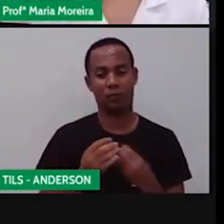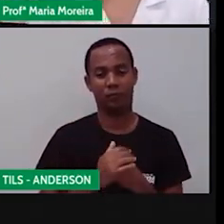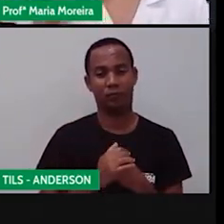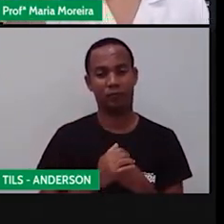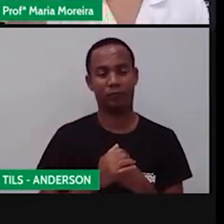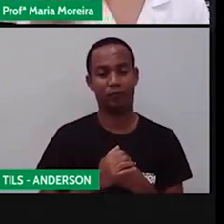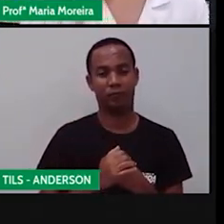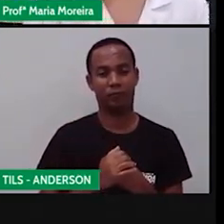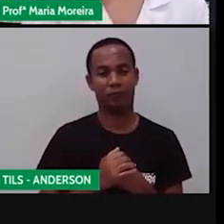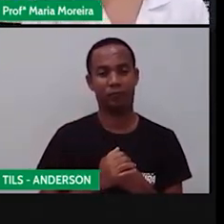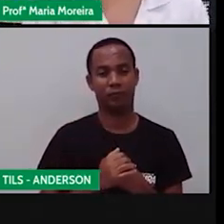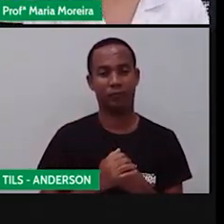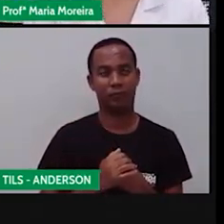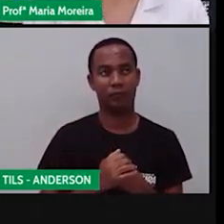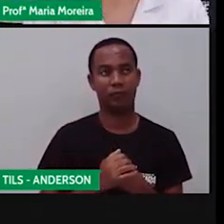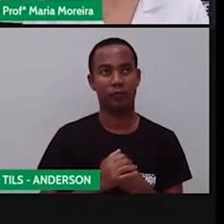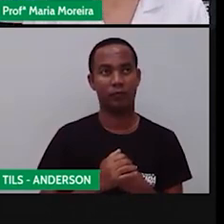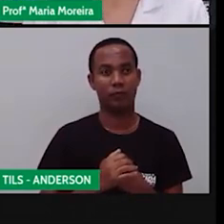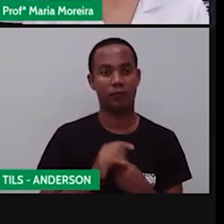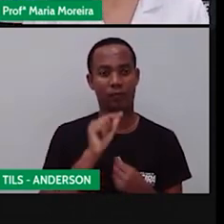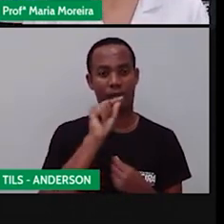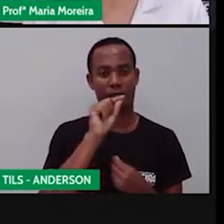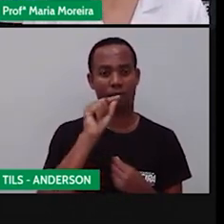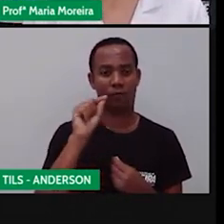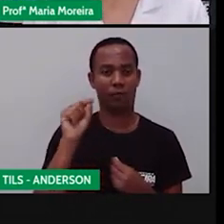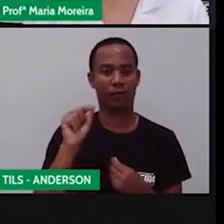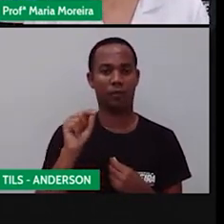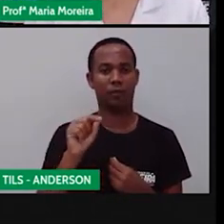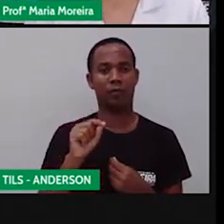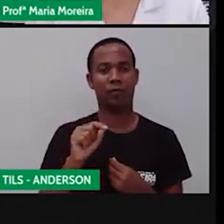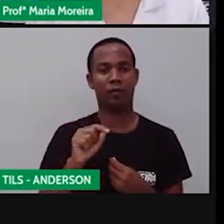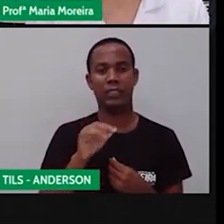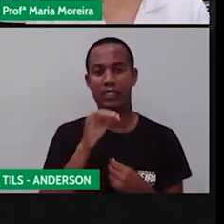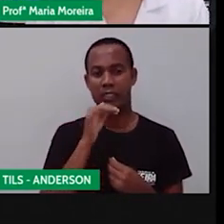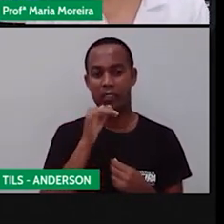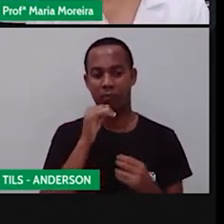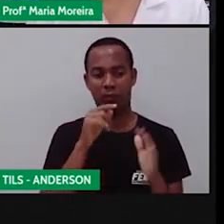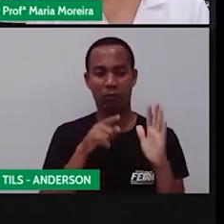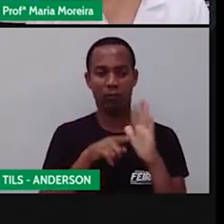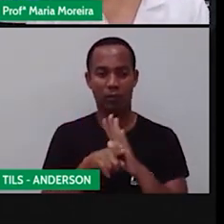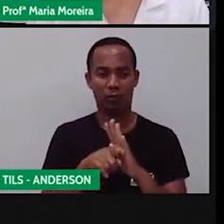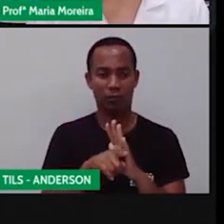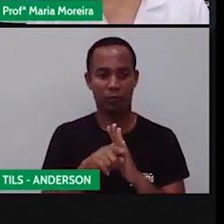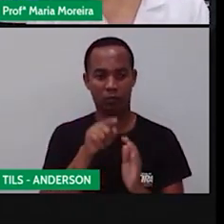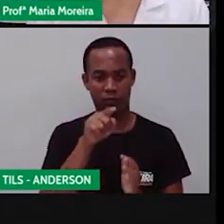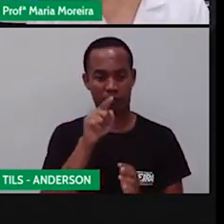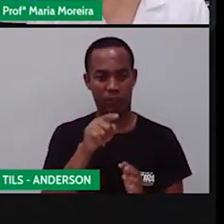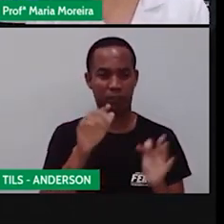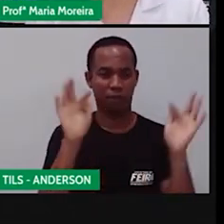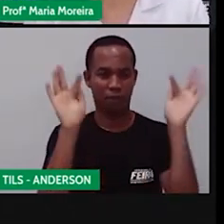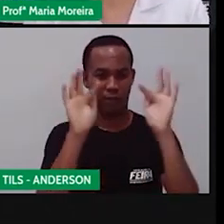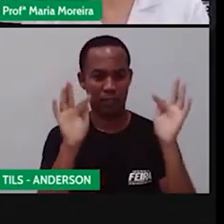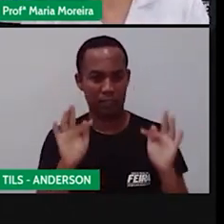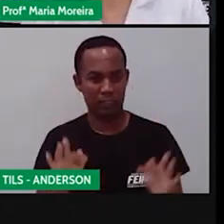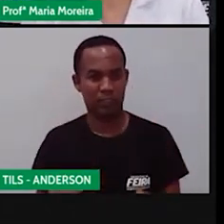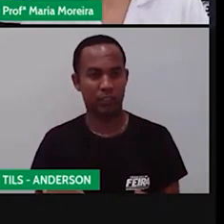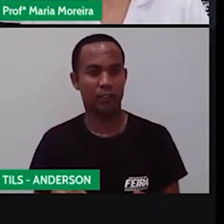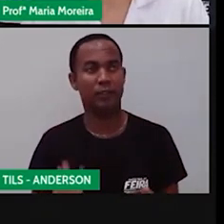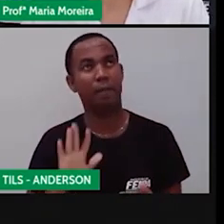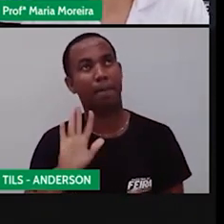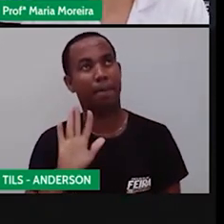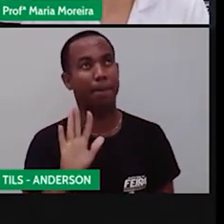alguma coisa aí, eu sinalizo com os três pontinhos. Quando o Anderson me pergunta: Você está feliz, Maria? Eu digo: